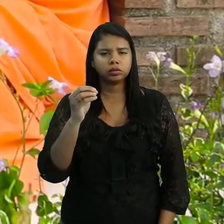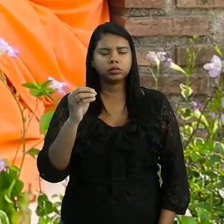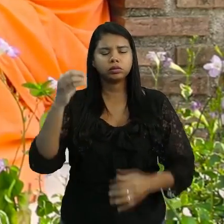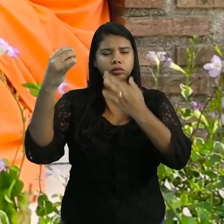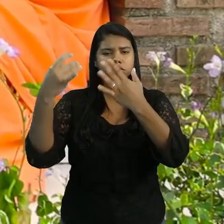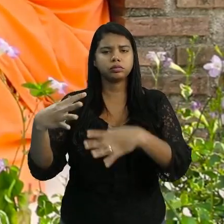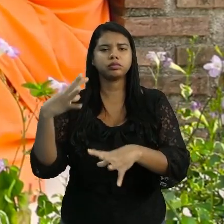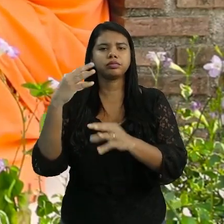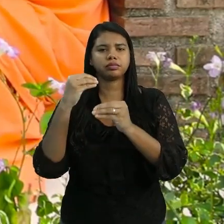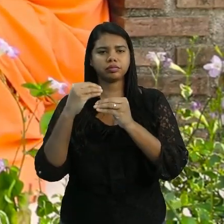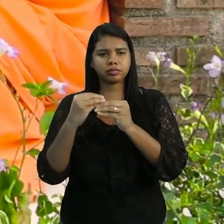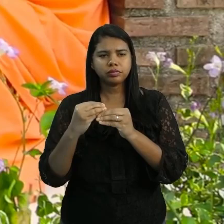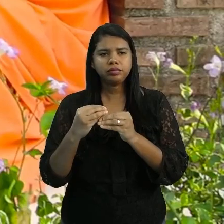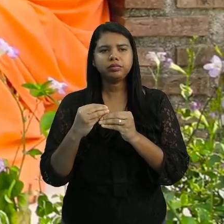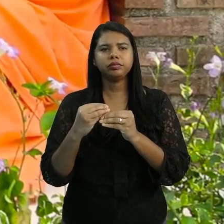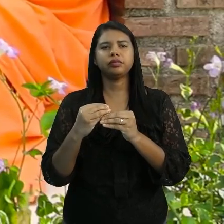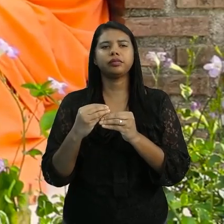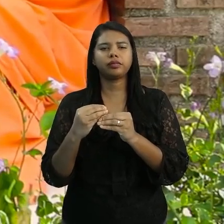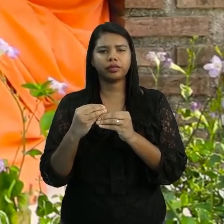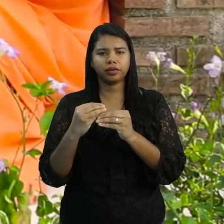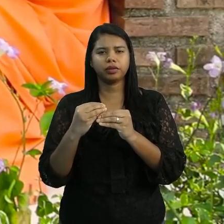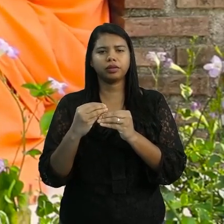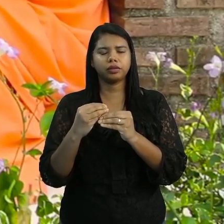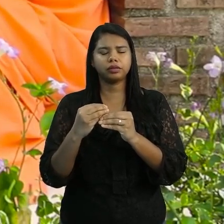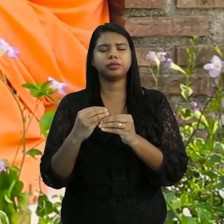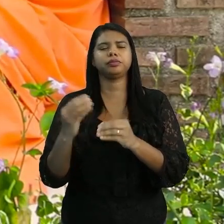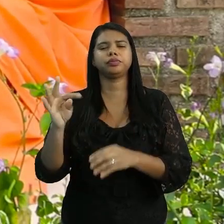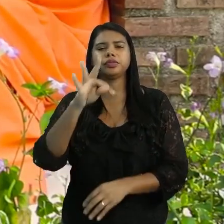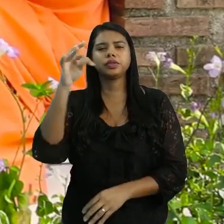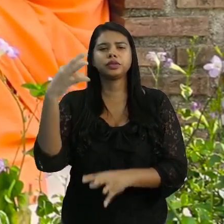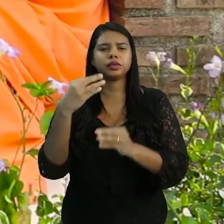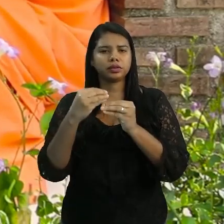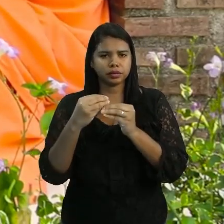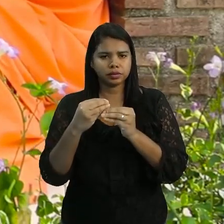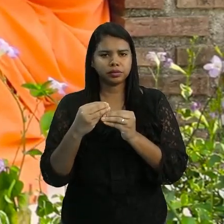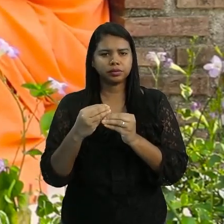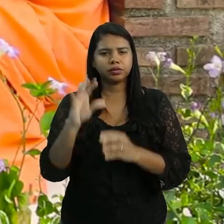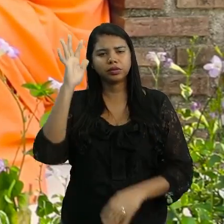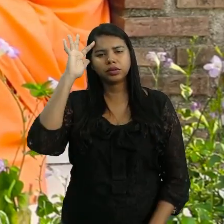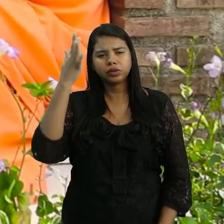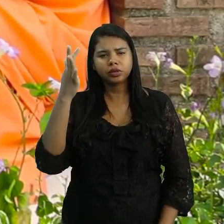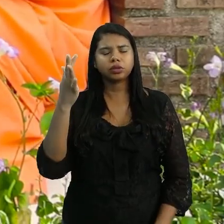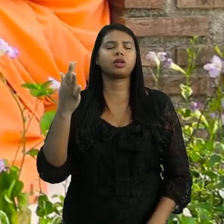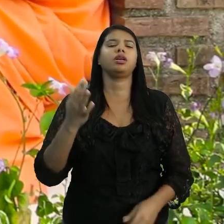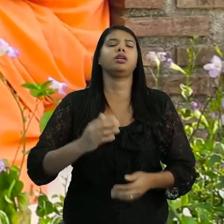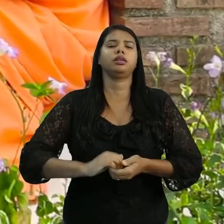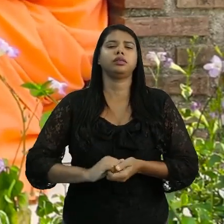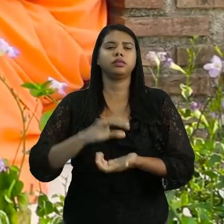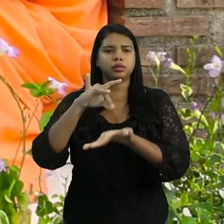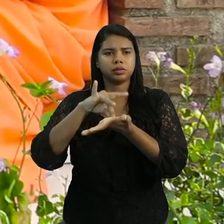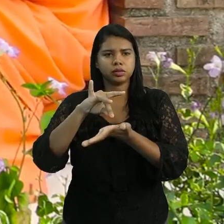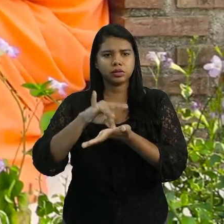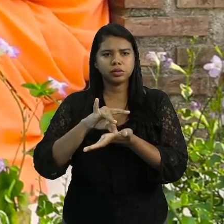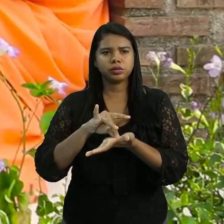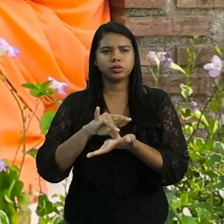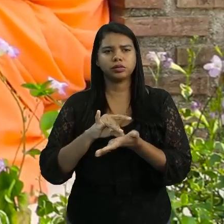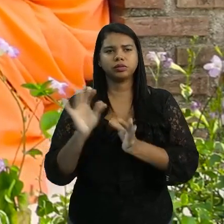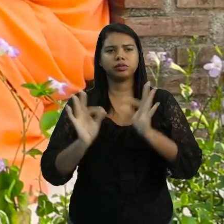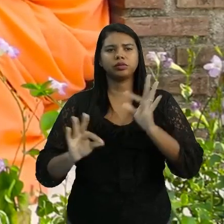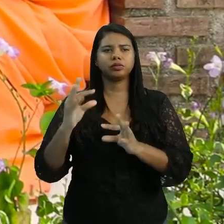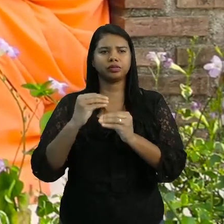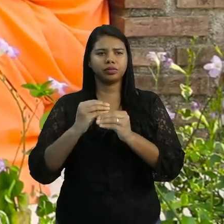de nome que se coloca? A gente não usa muito a palavra Deus, porque essa palavra pode ser